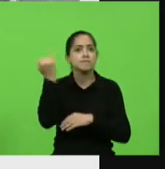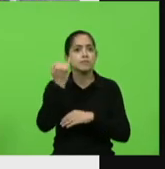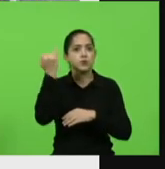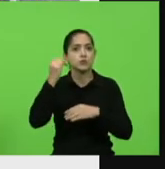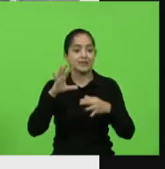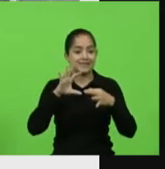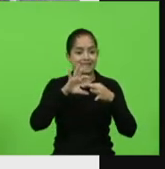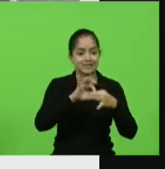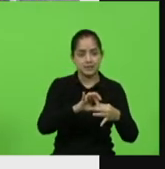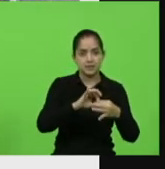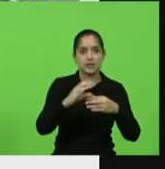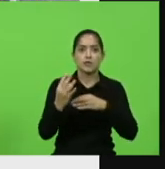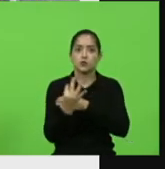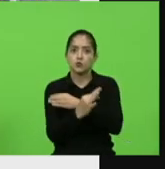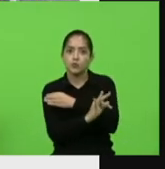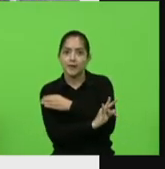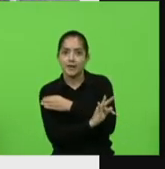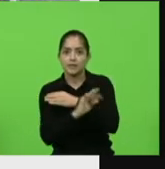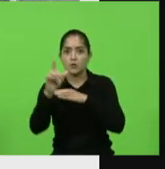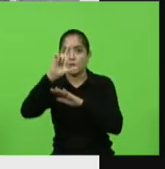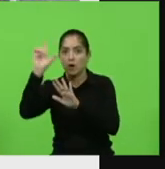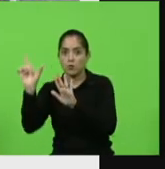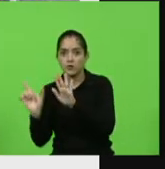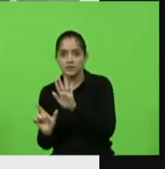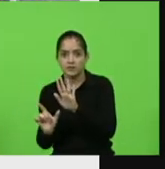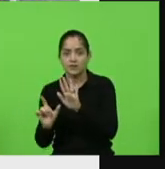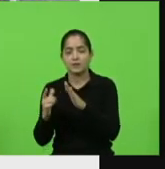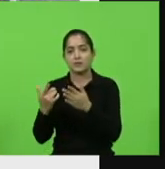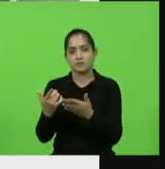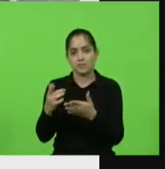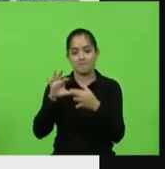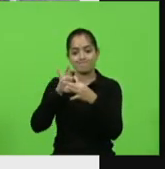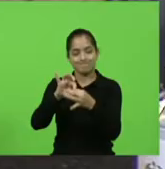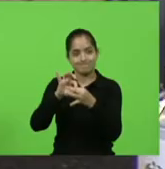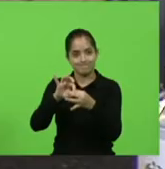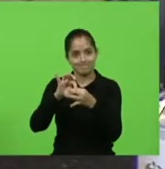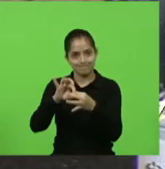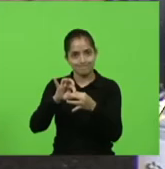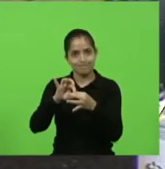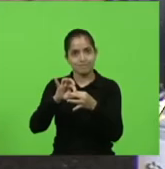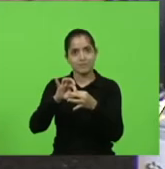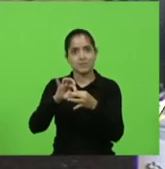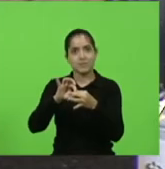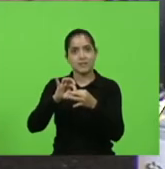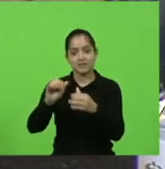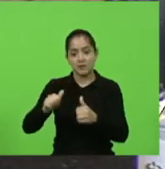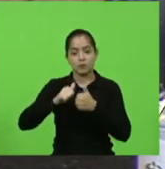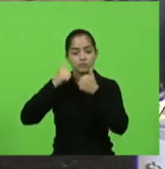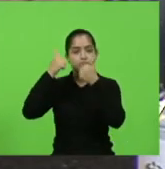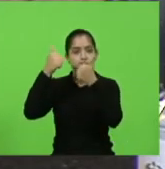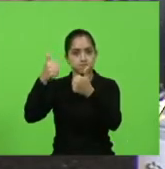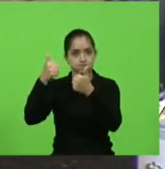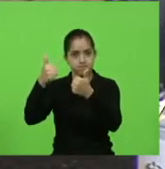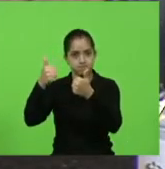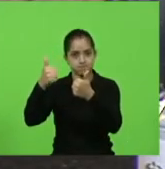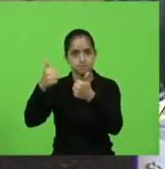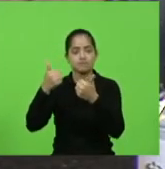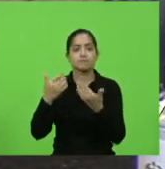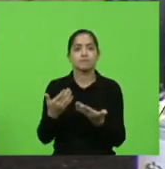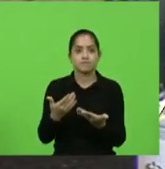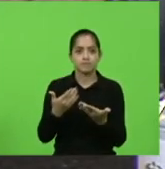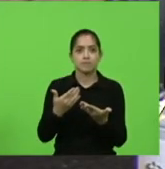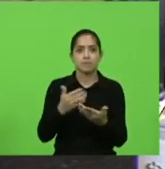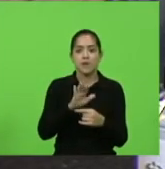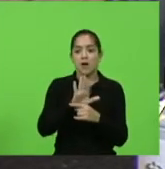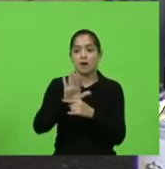aquele turismo que escoa da serra pode se conectar por Tubarão à região litorânea, isso dá um up ali na região do Farol de Santa Marta, Cigana,